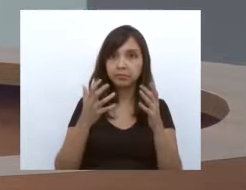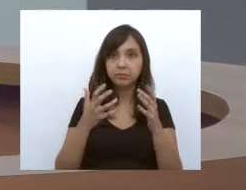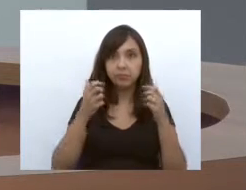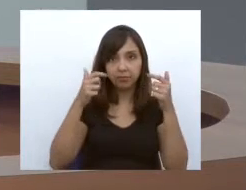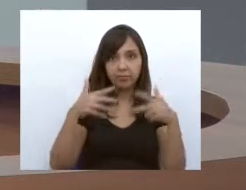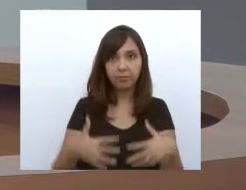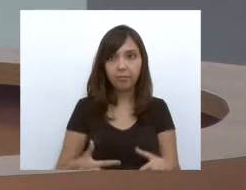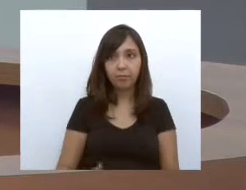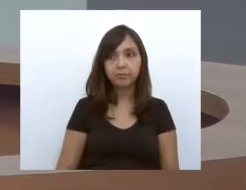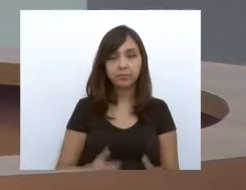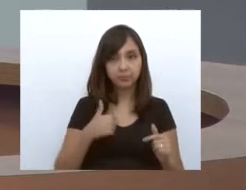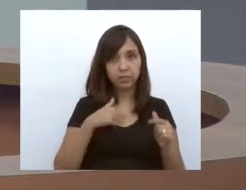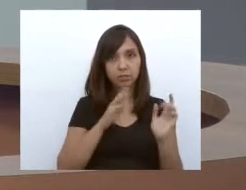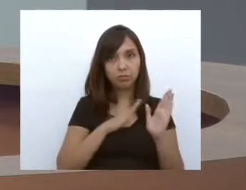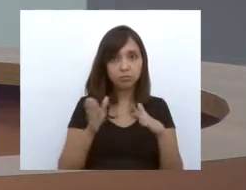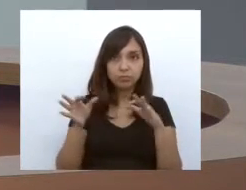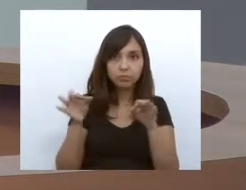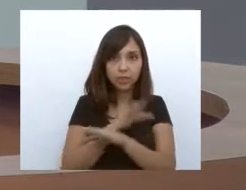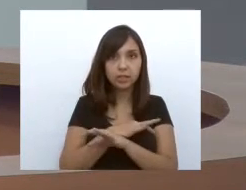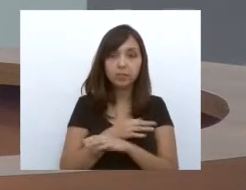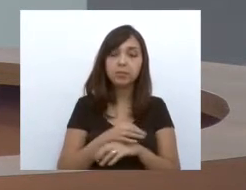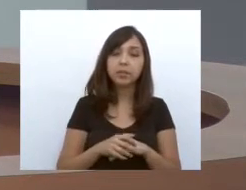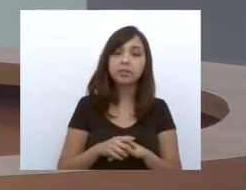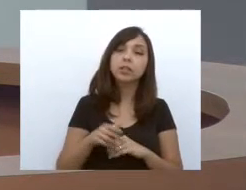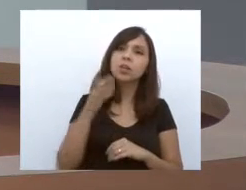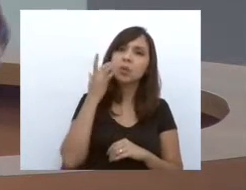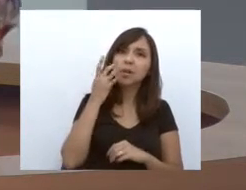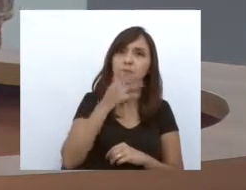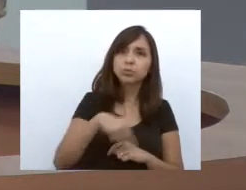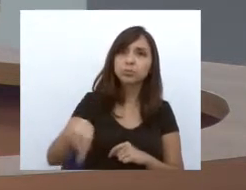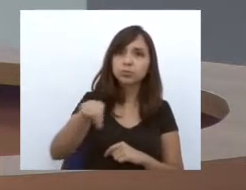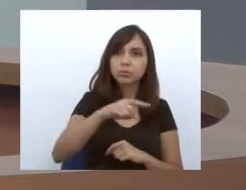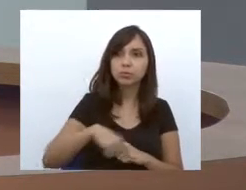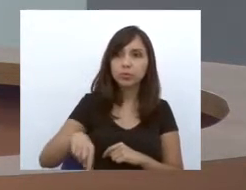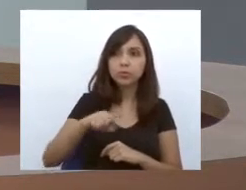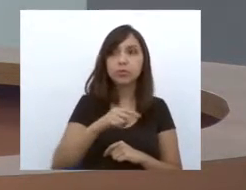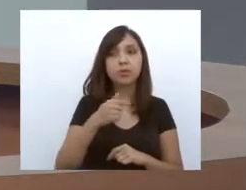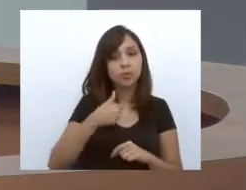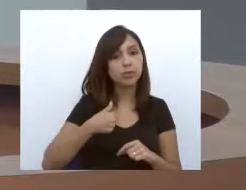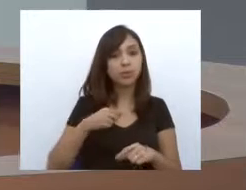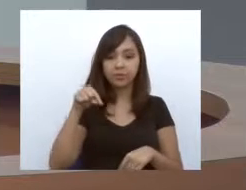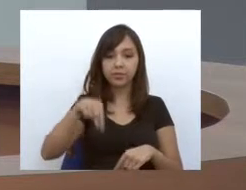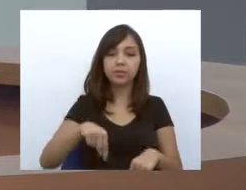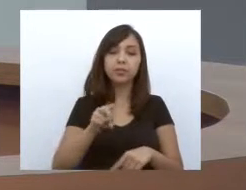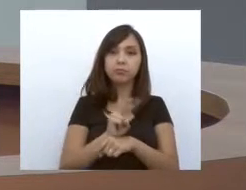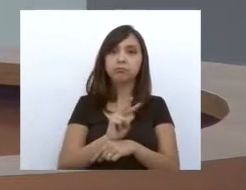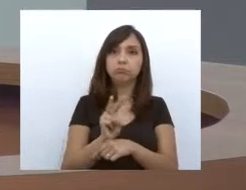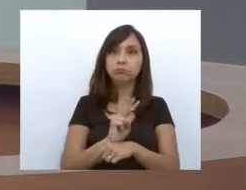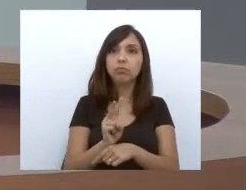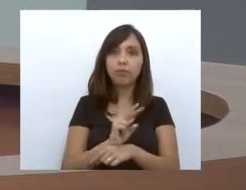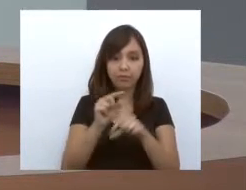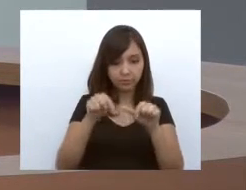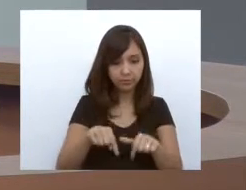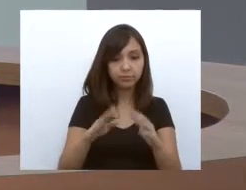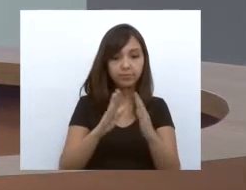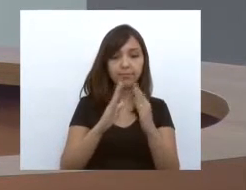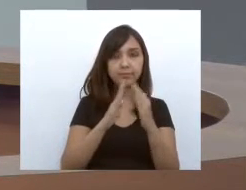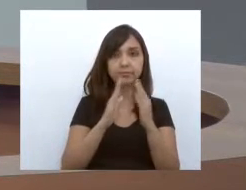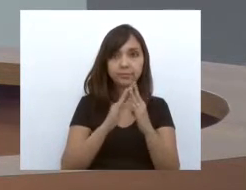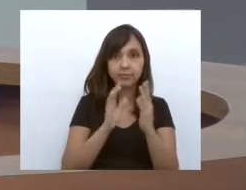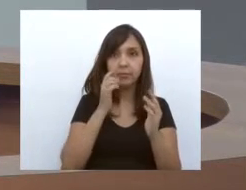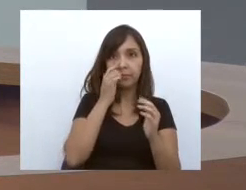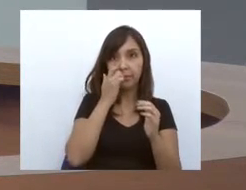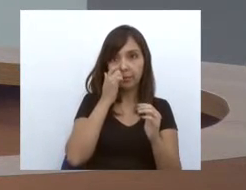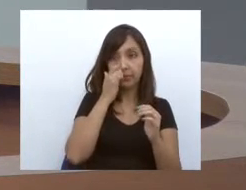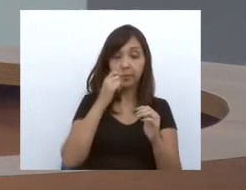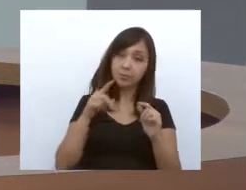a minha questão de ordem. Eu acho que todos nós somos guardiões, sim, desta casa. Ela funciona a